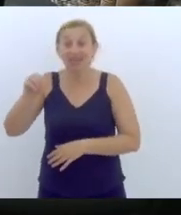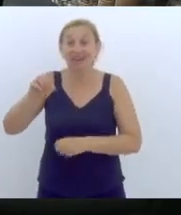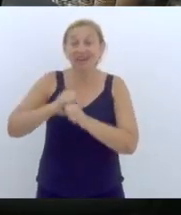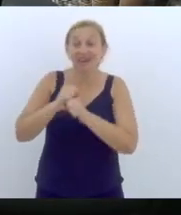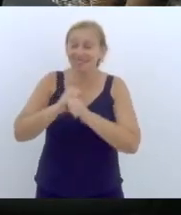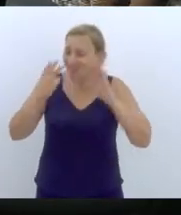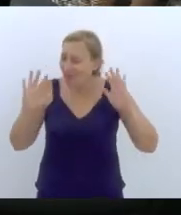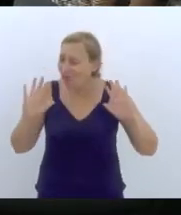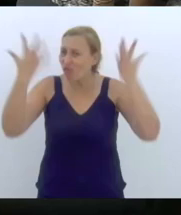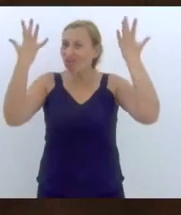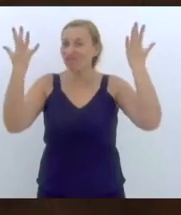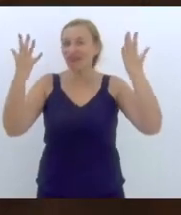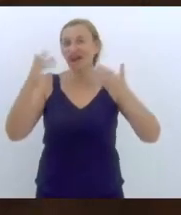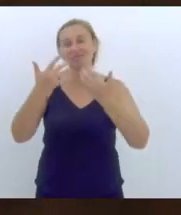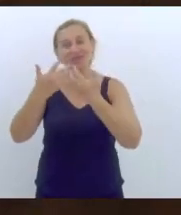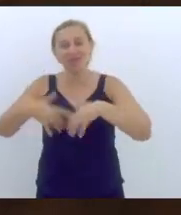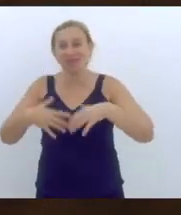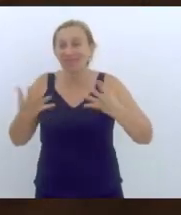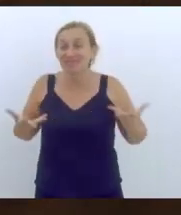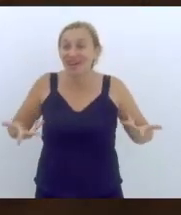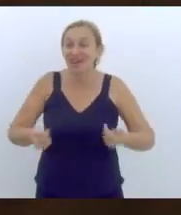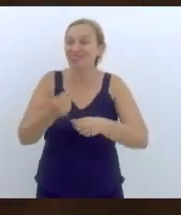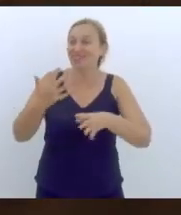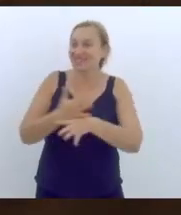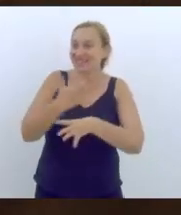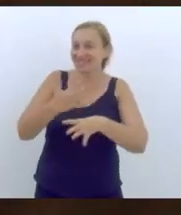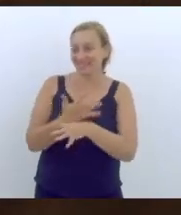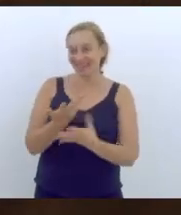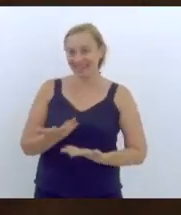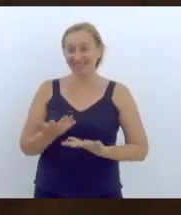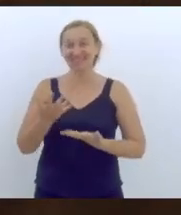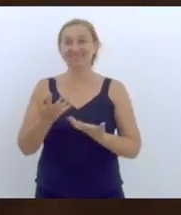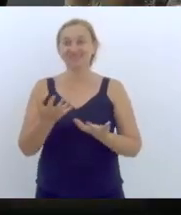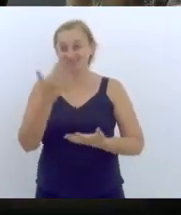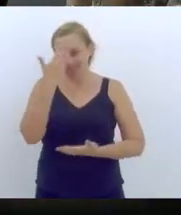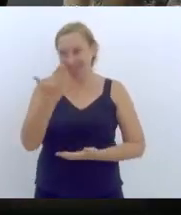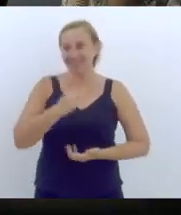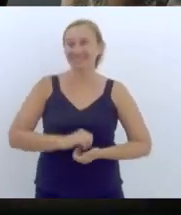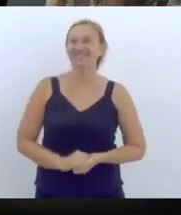viva Petrópolis, uma cidade maravilhosa e resiliente. Obrigado, presidente.